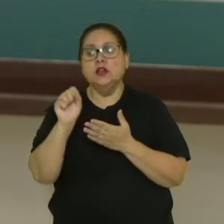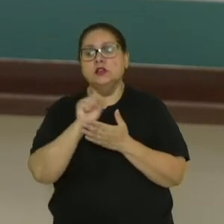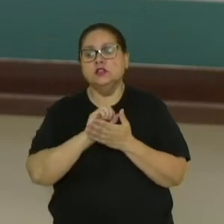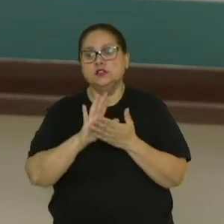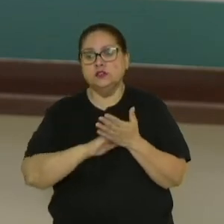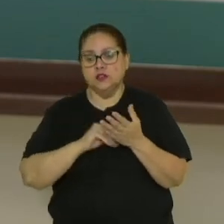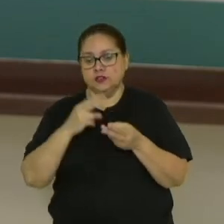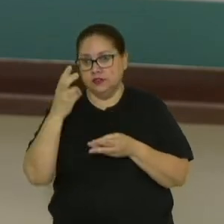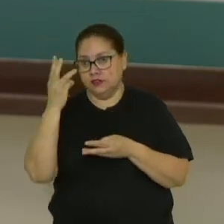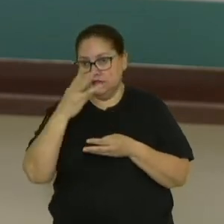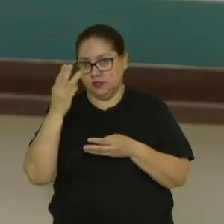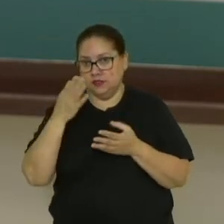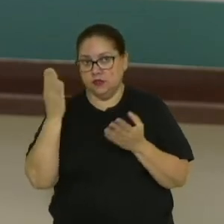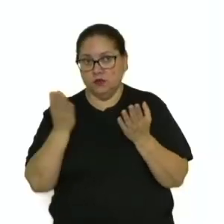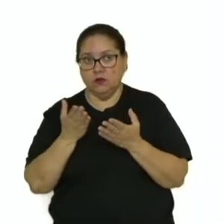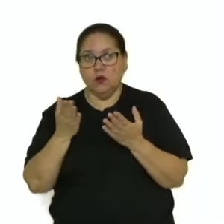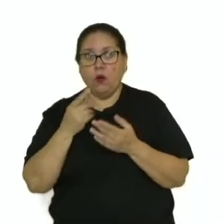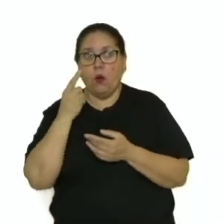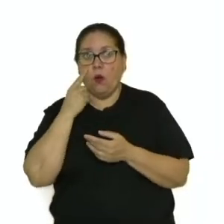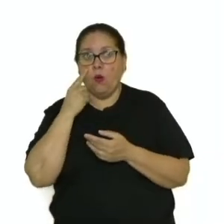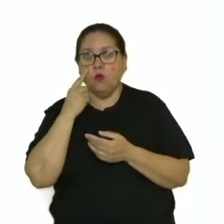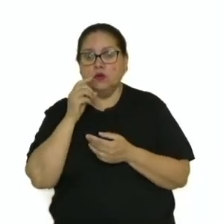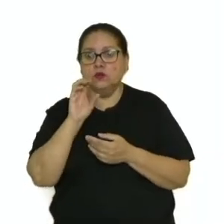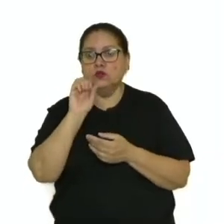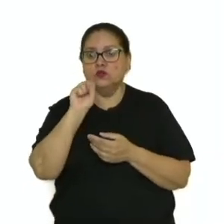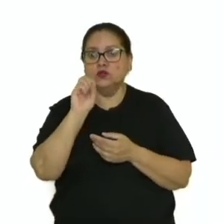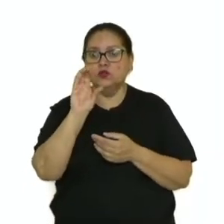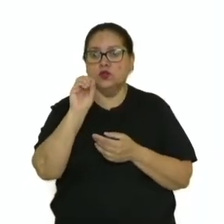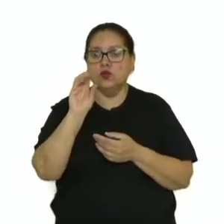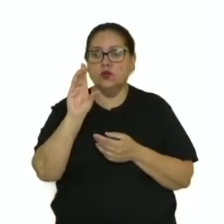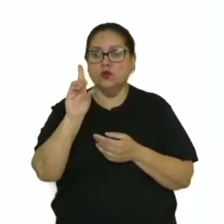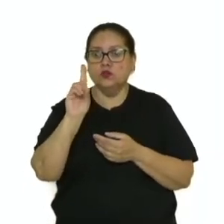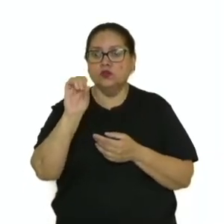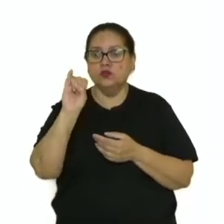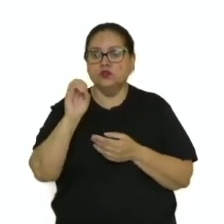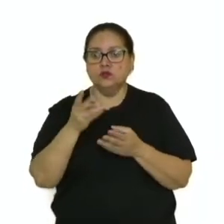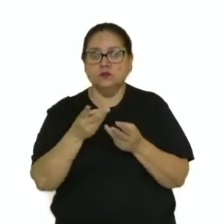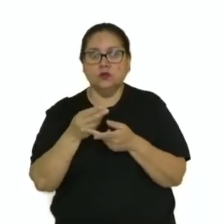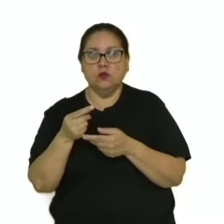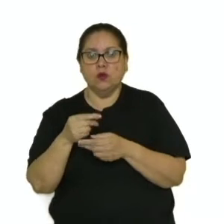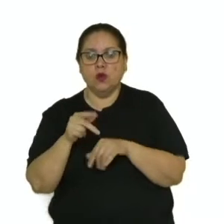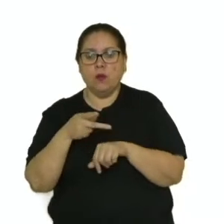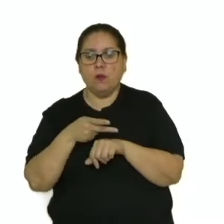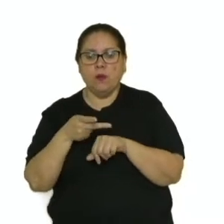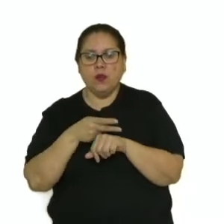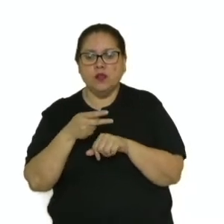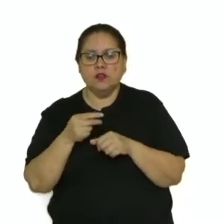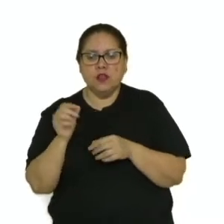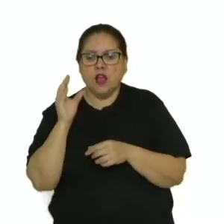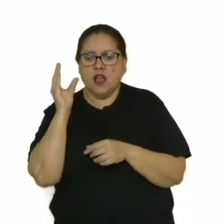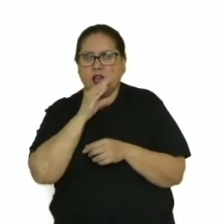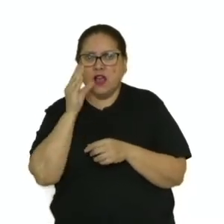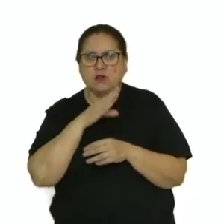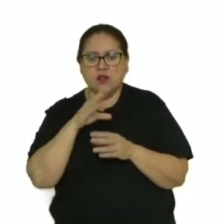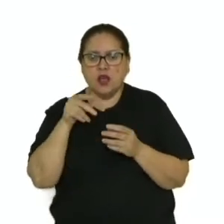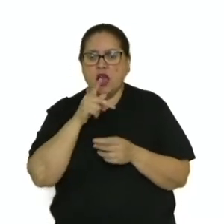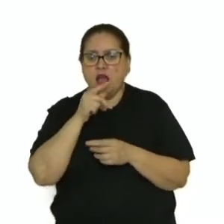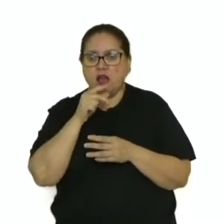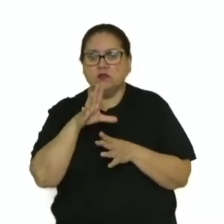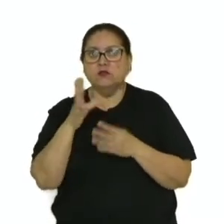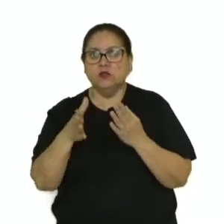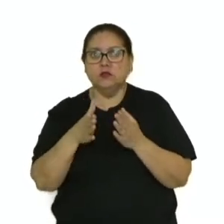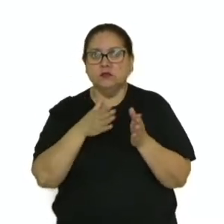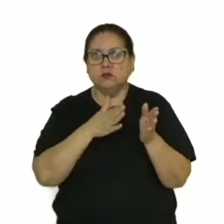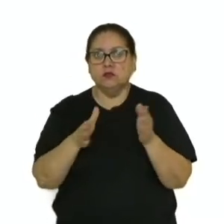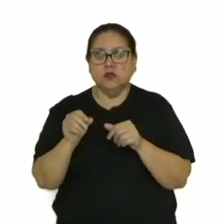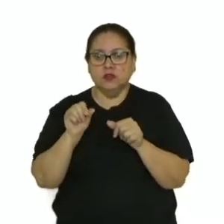Vamos fazer a atividade 3 agora? Olha só. O sódio é um metal mole de cor prateada e que reage violentamente com a água conforme